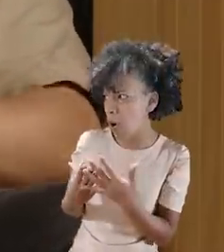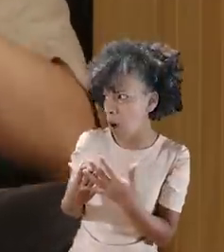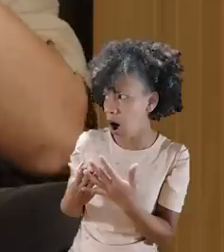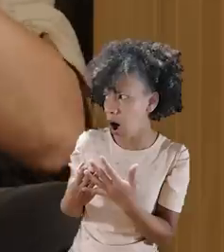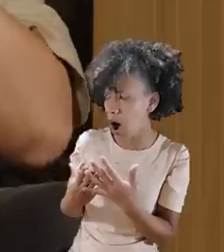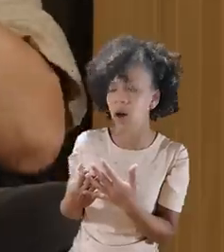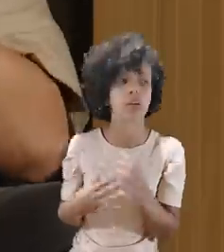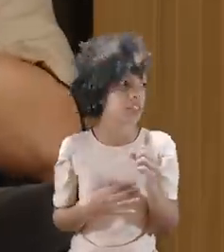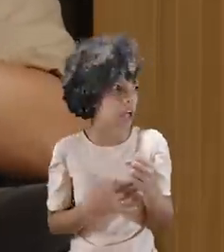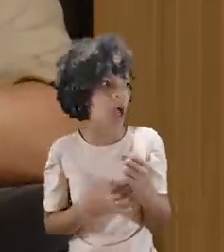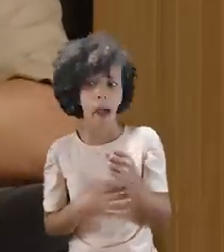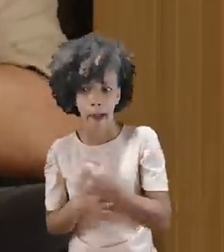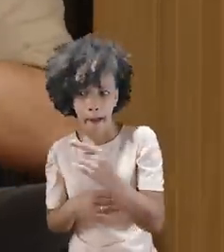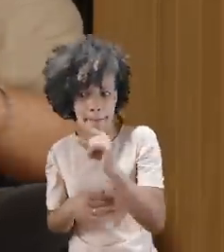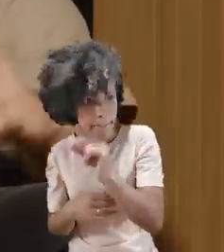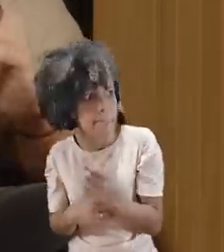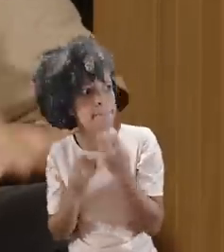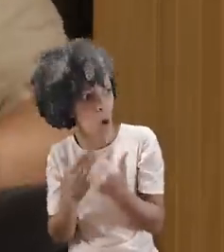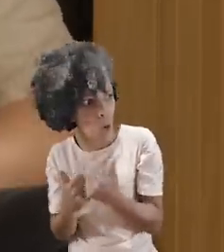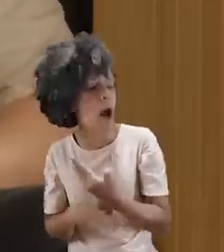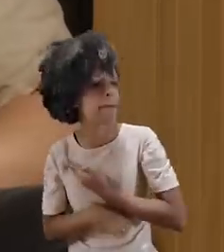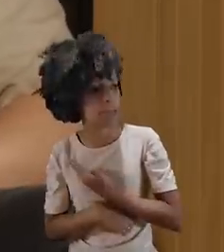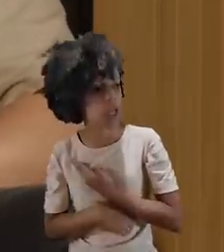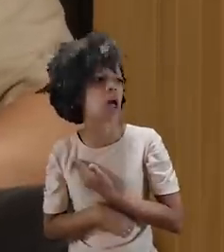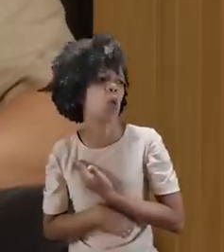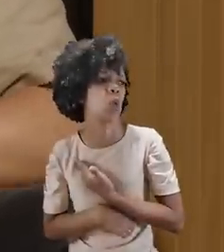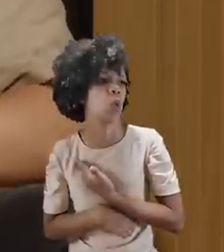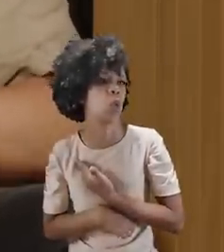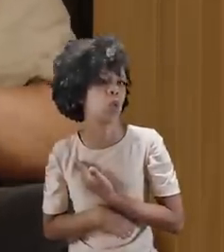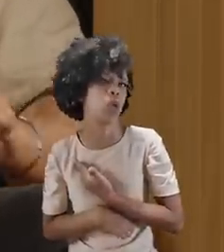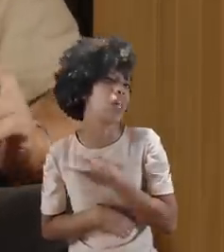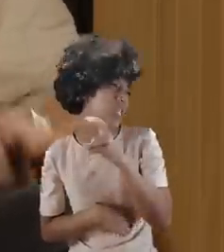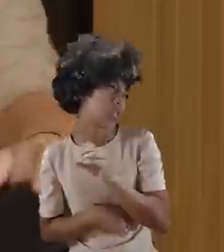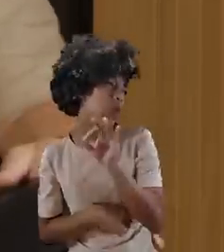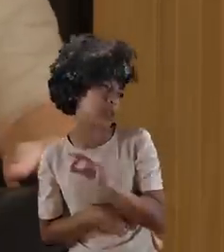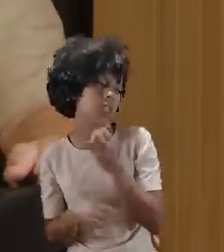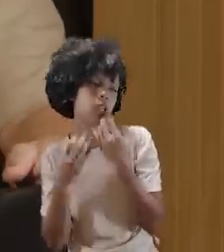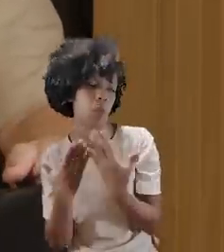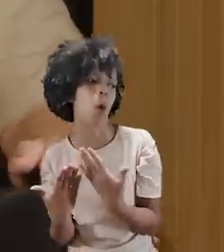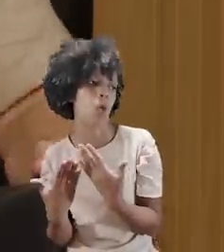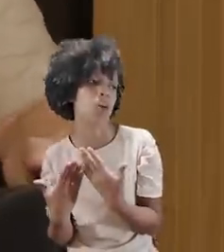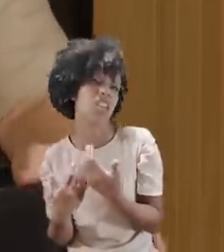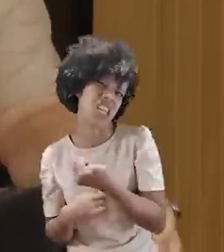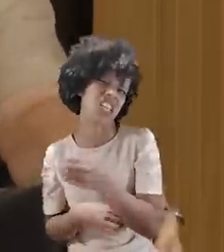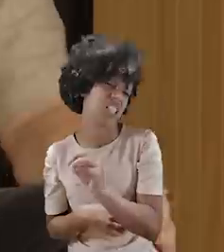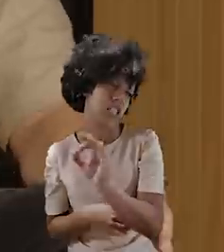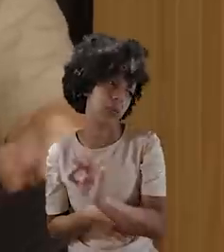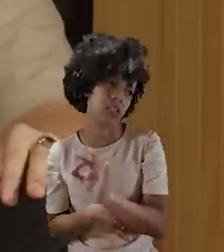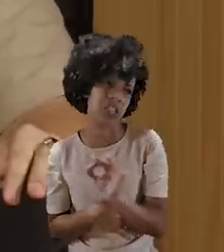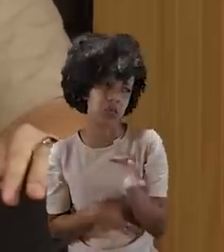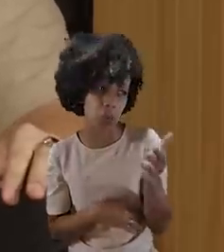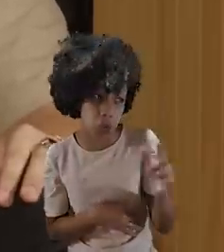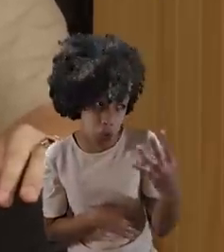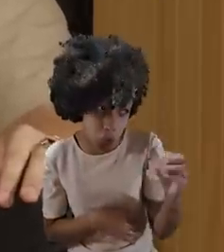minoria boa gente muito boa assim amigão para uma cinquenta por cento gente boa mano é a sessenta por cento